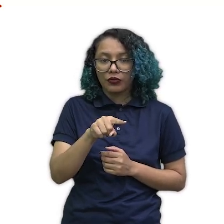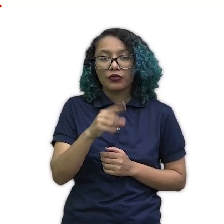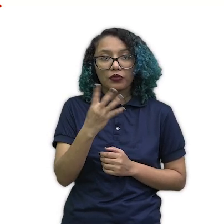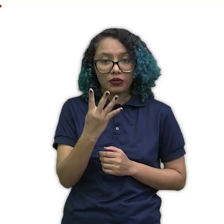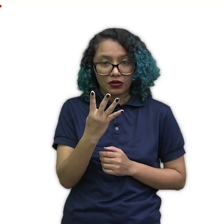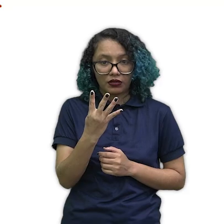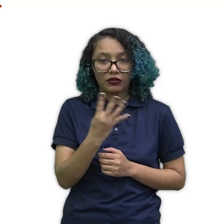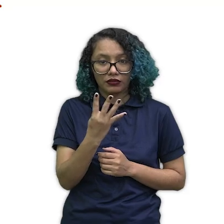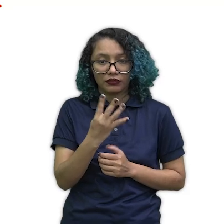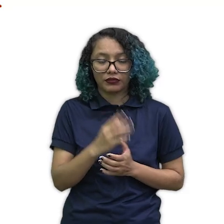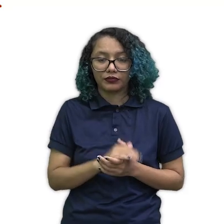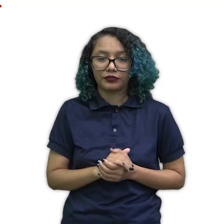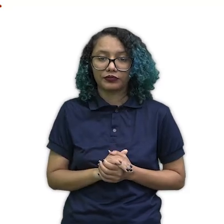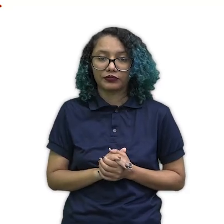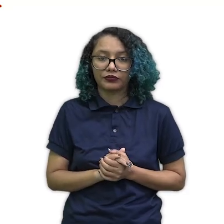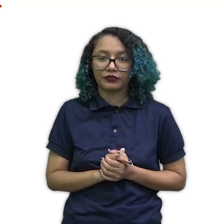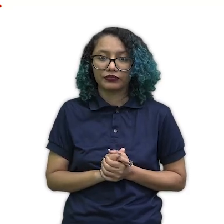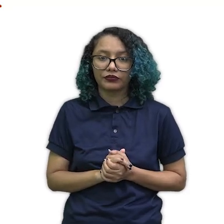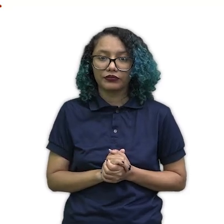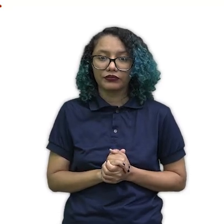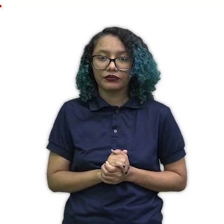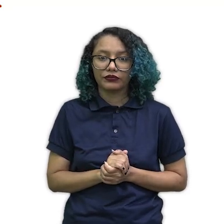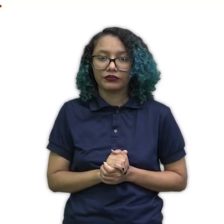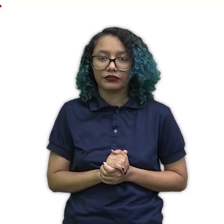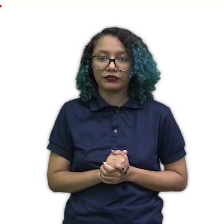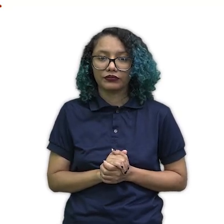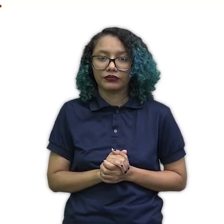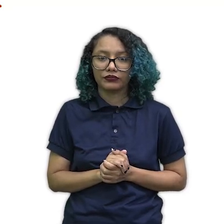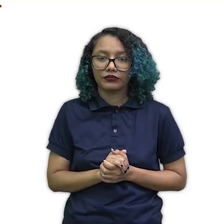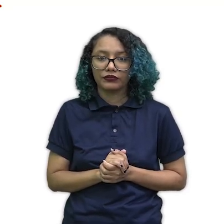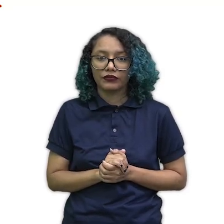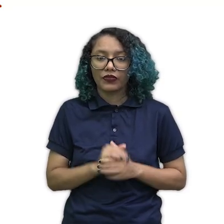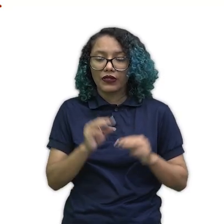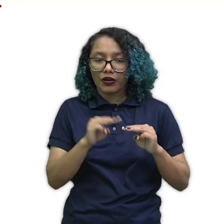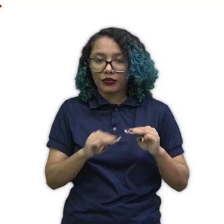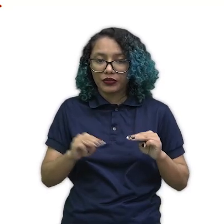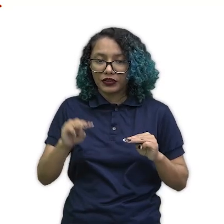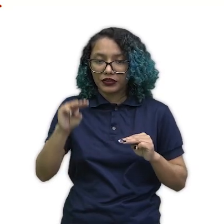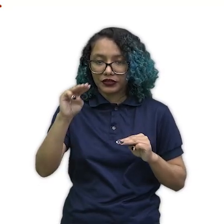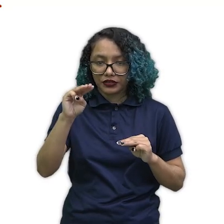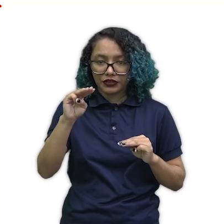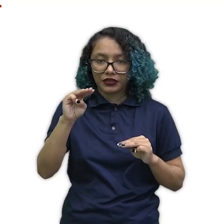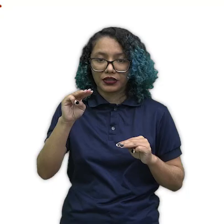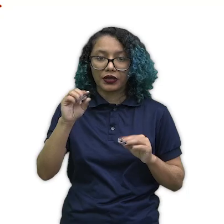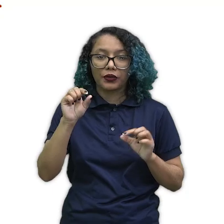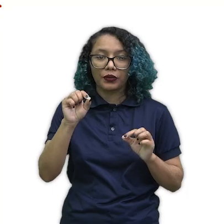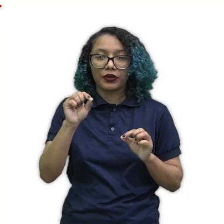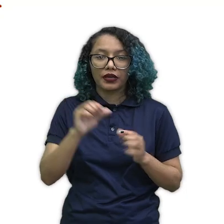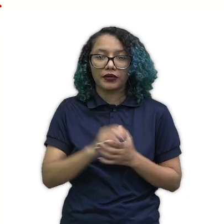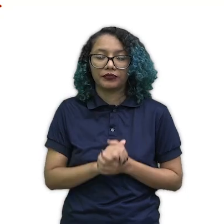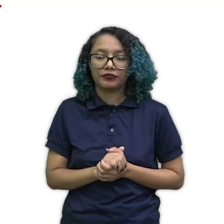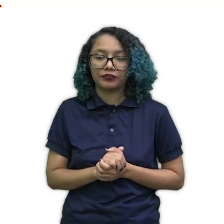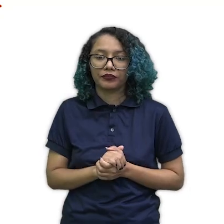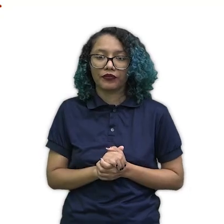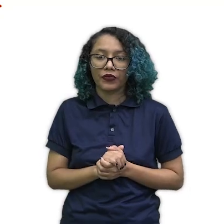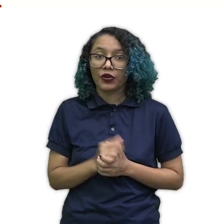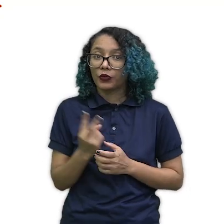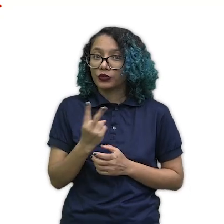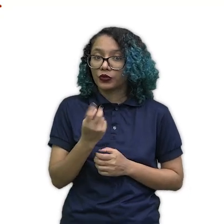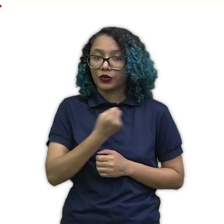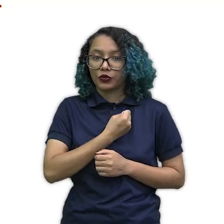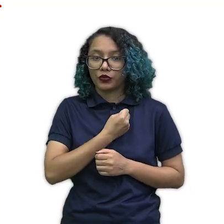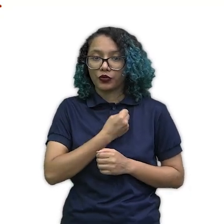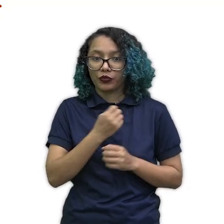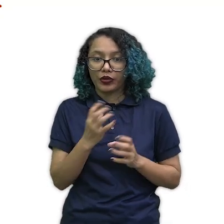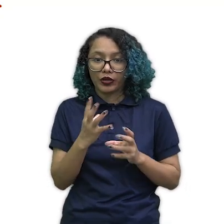é o quarto elemento. E aí, a mediana vai ser determinada por quem? Você vai somar os dois